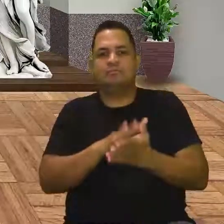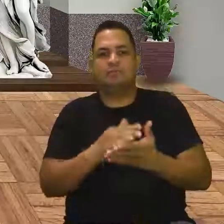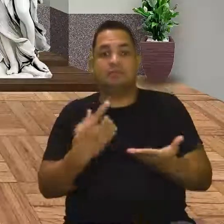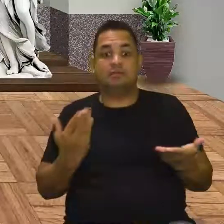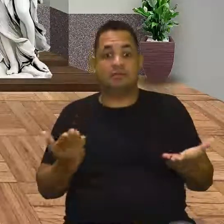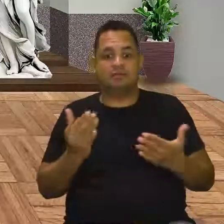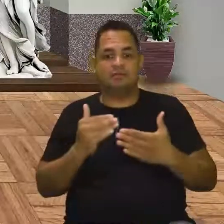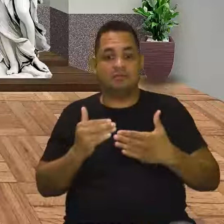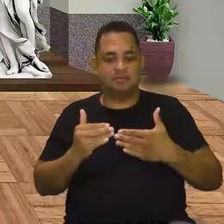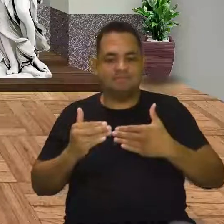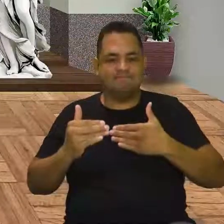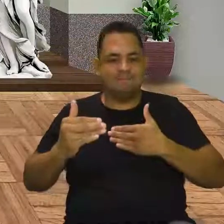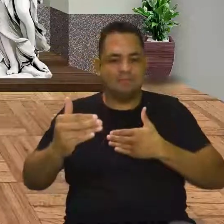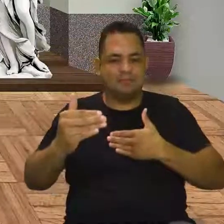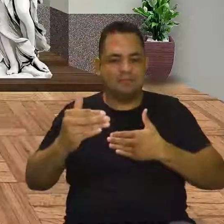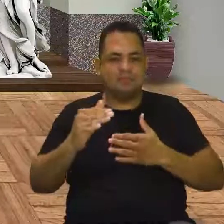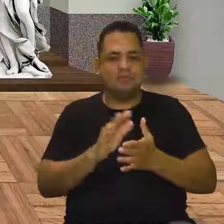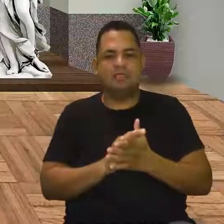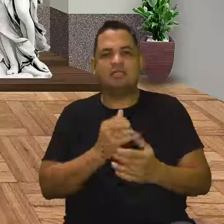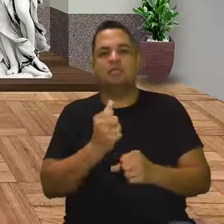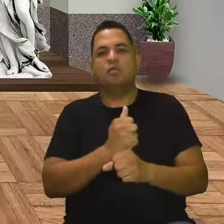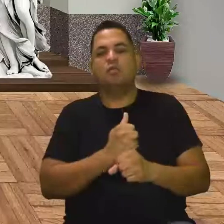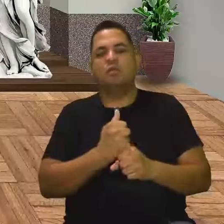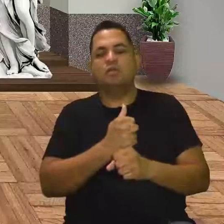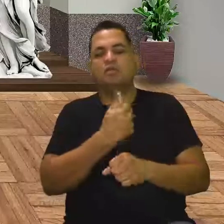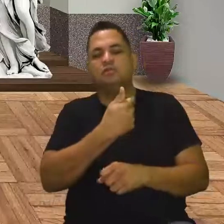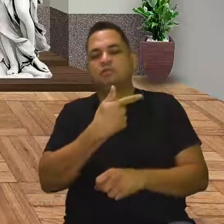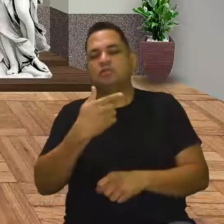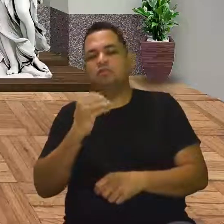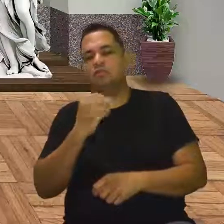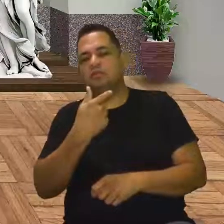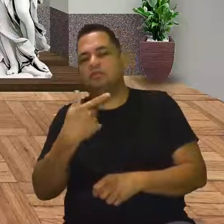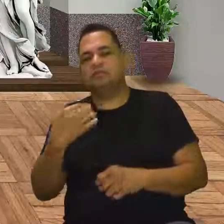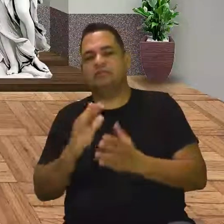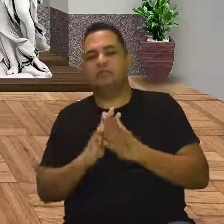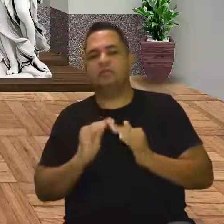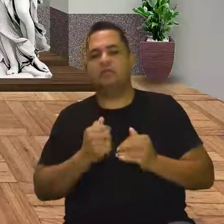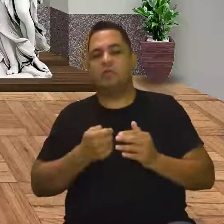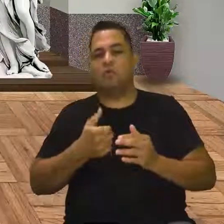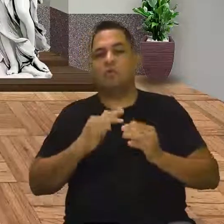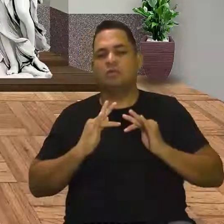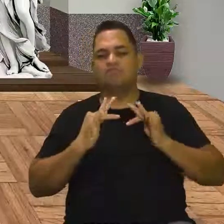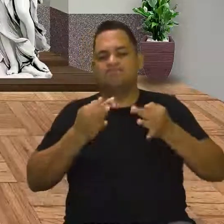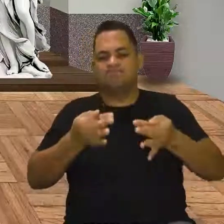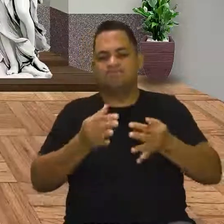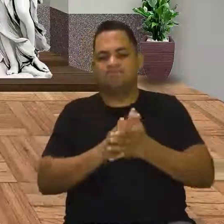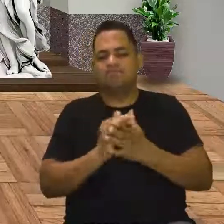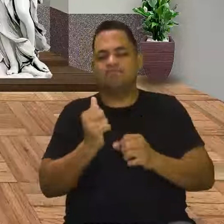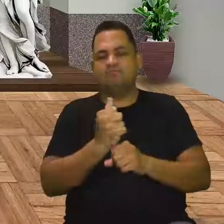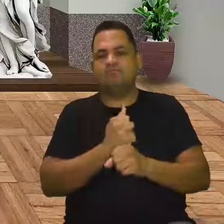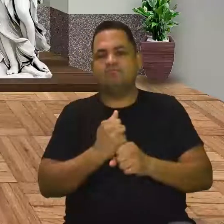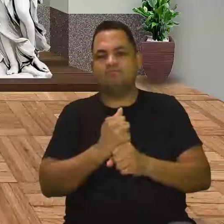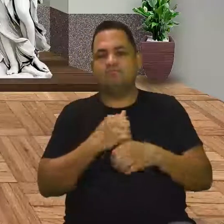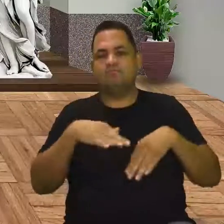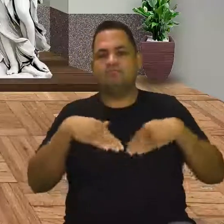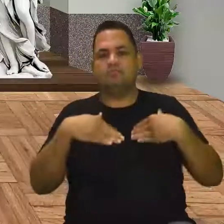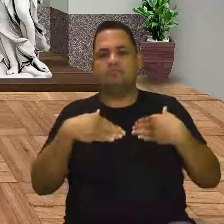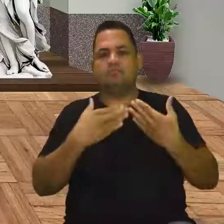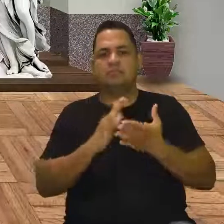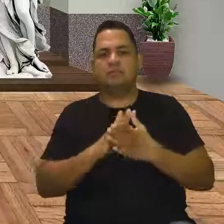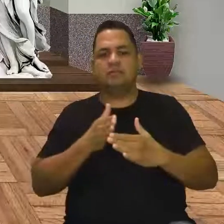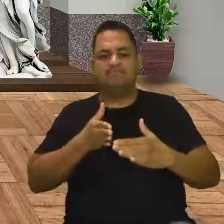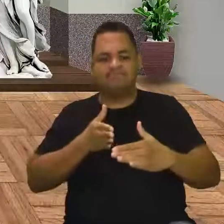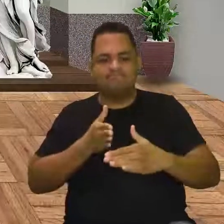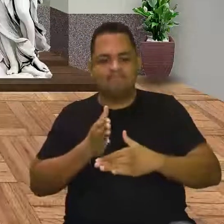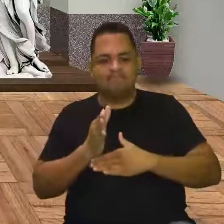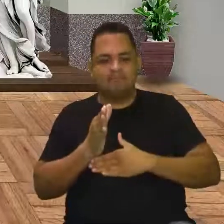aí avançado no ano de 2021, estamos chegando quase no final do ano, já passamos do que vinha a